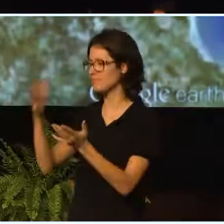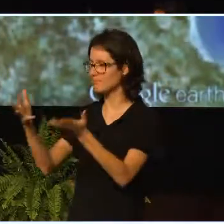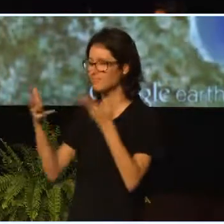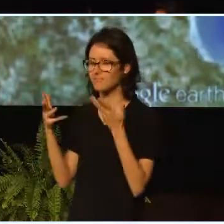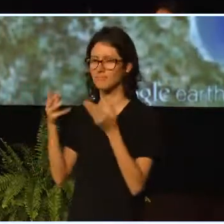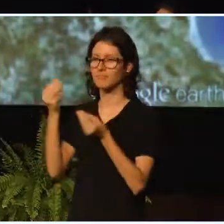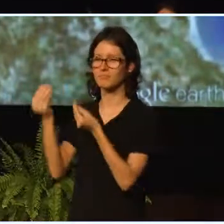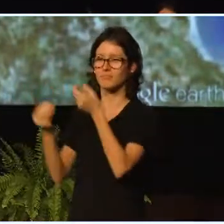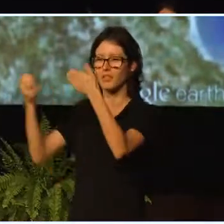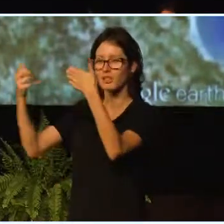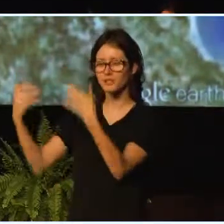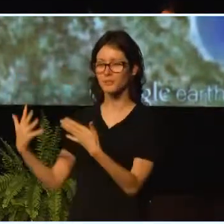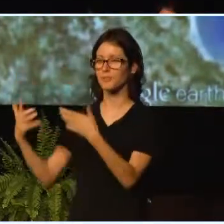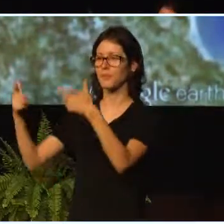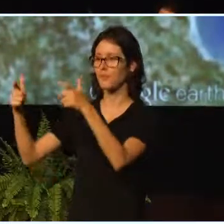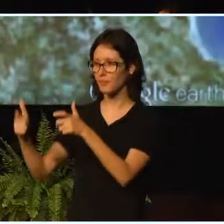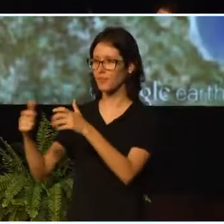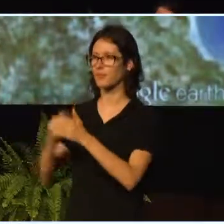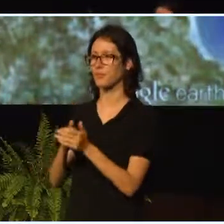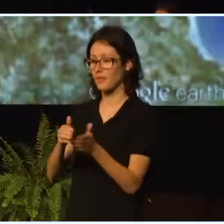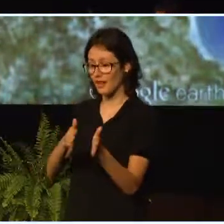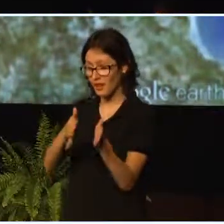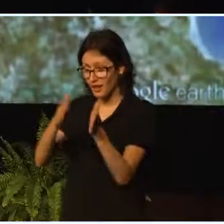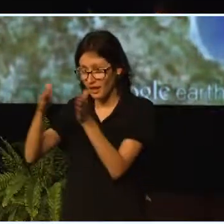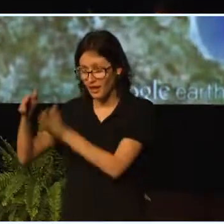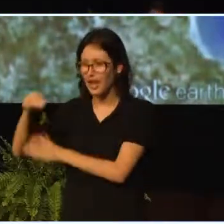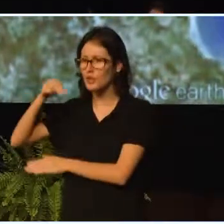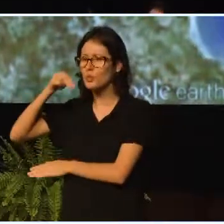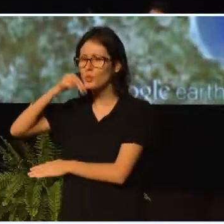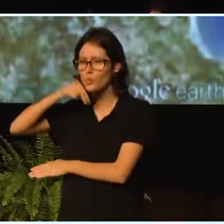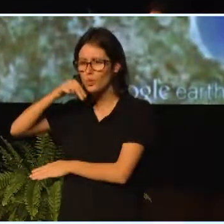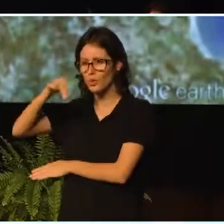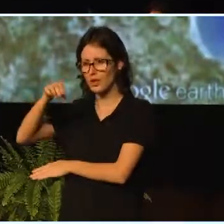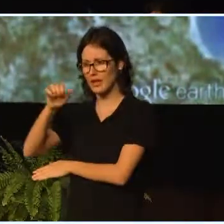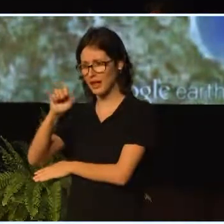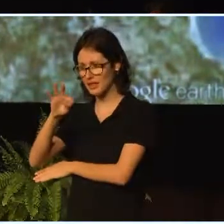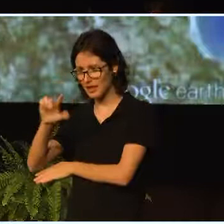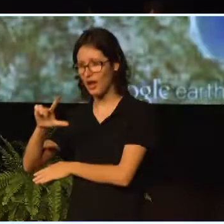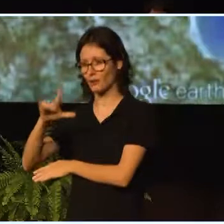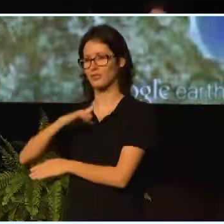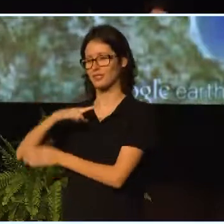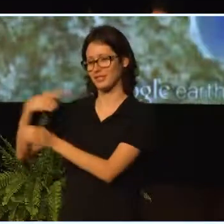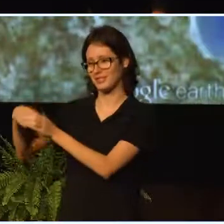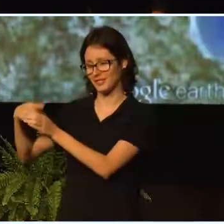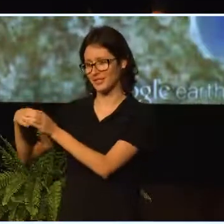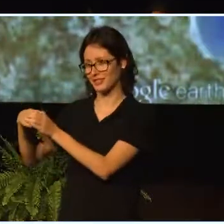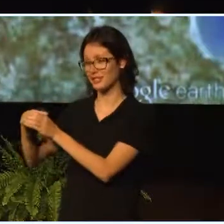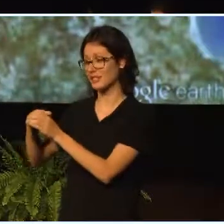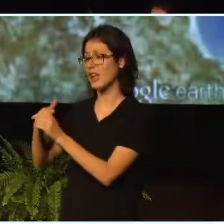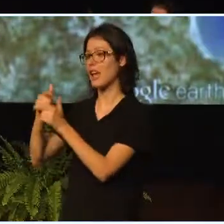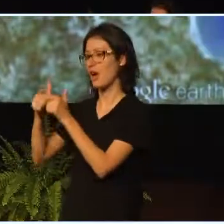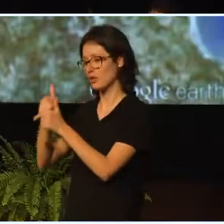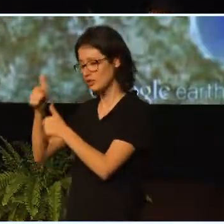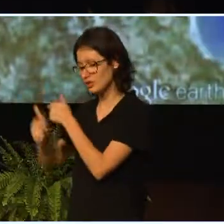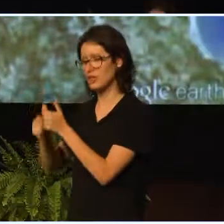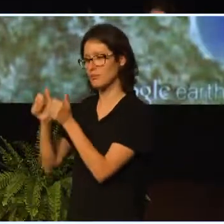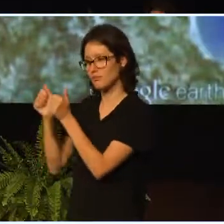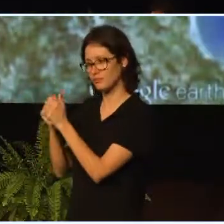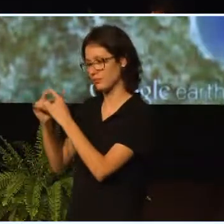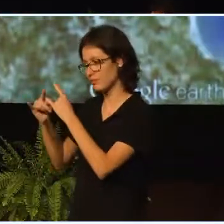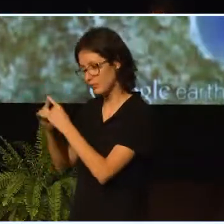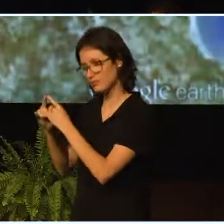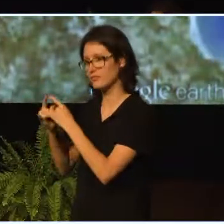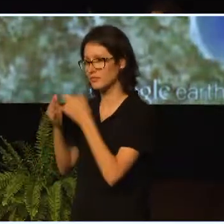falar. Ao lado de Natal, Macaíba. É aqui que nós trabalhamos com o Instituto Santos